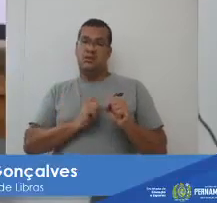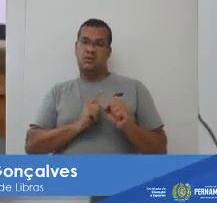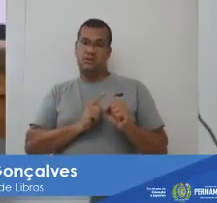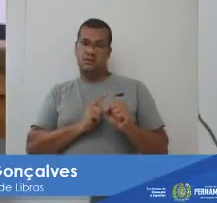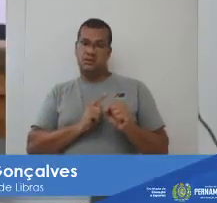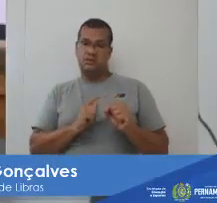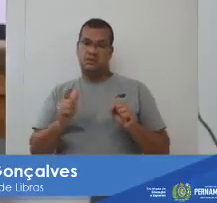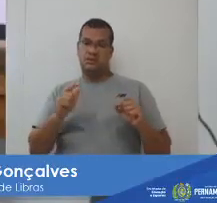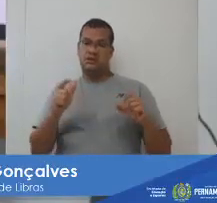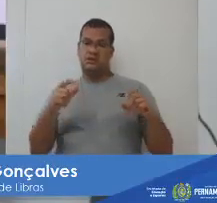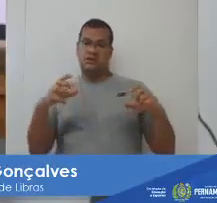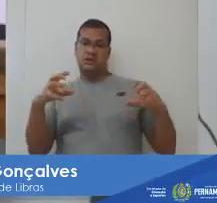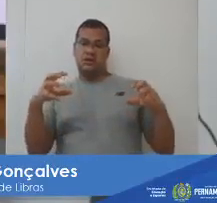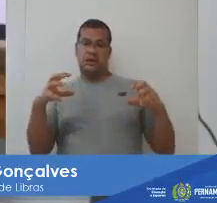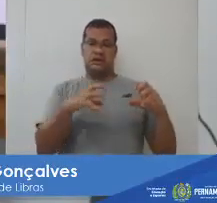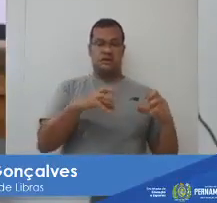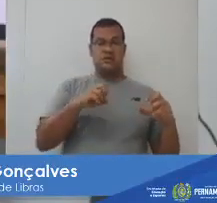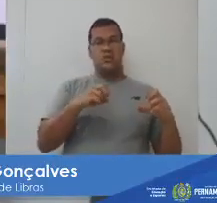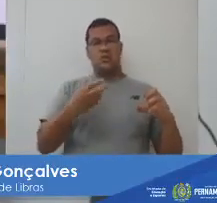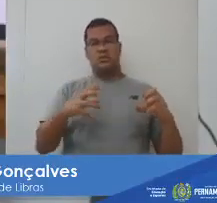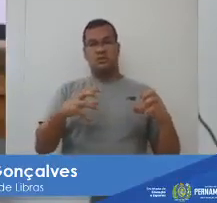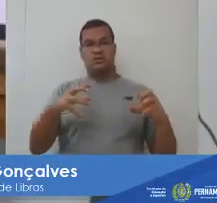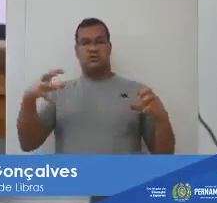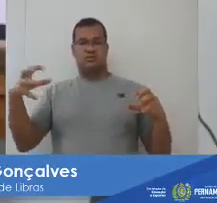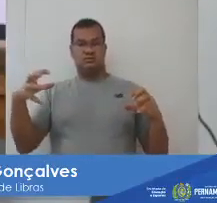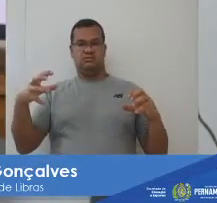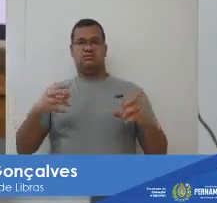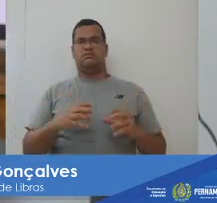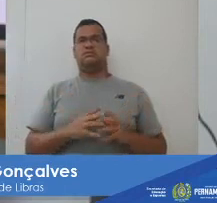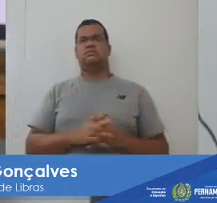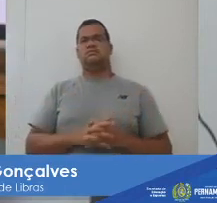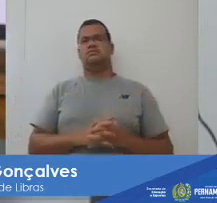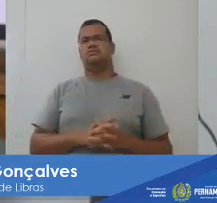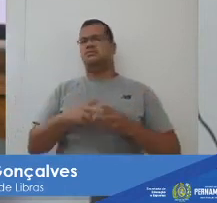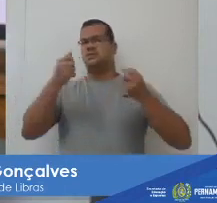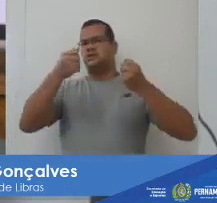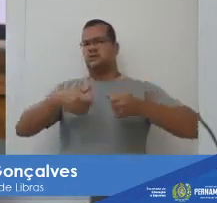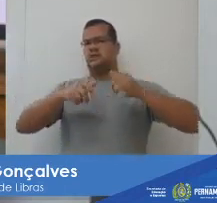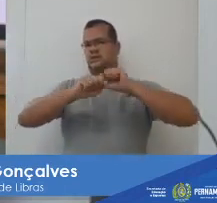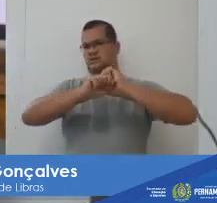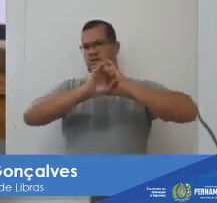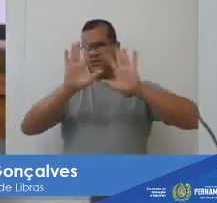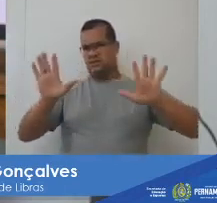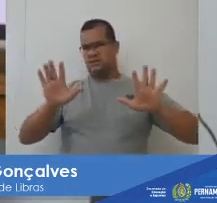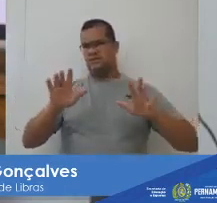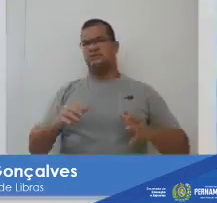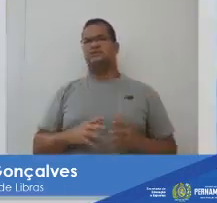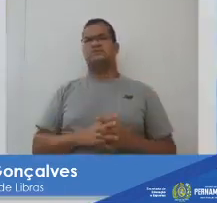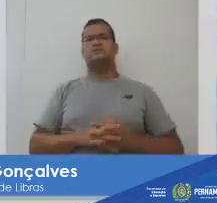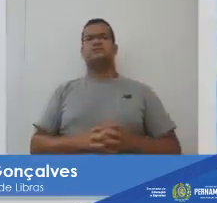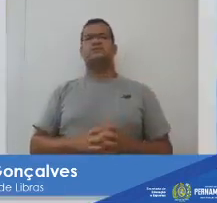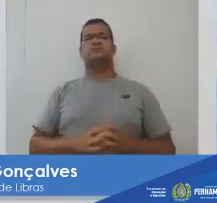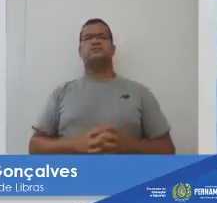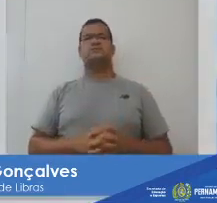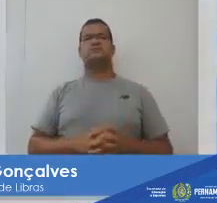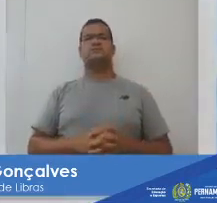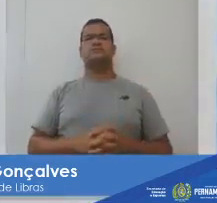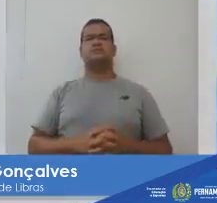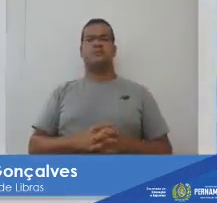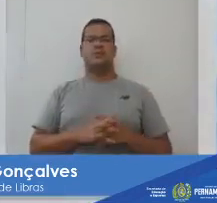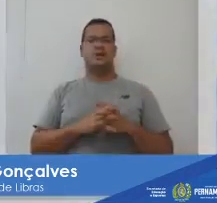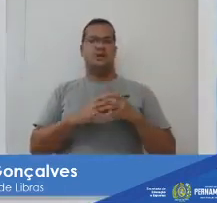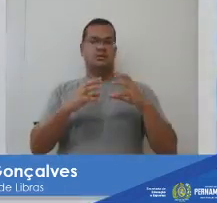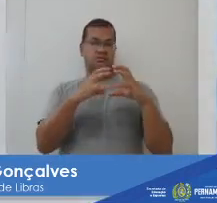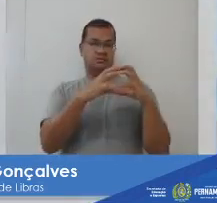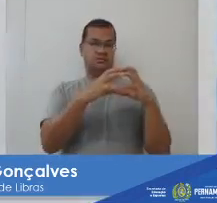de atração ou de repulsão. Vamos explicar melhor. Olha, o que é o campo elétrico? O campo elétrico